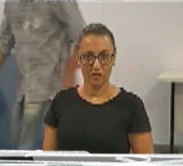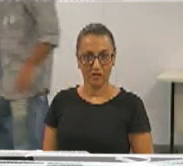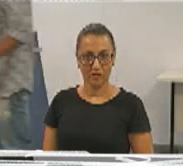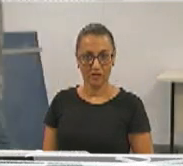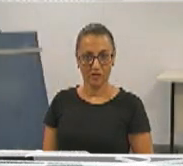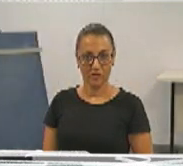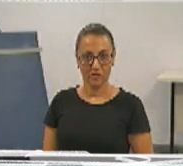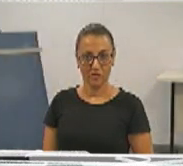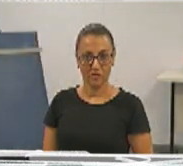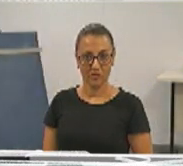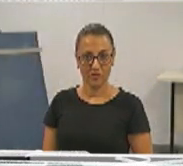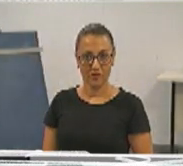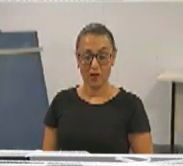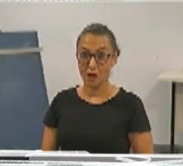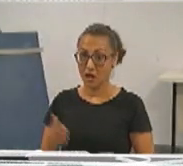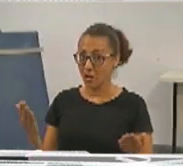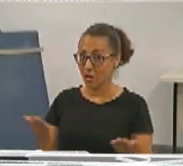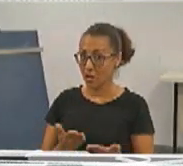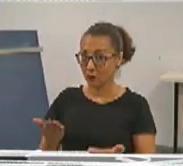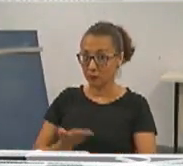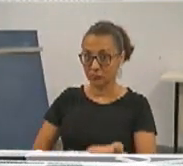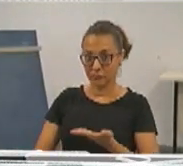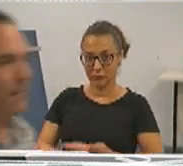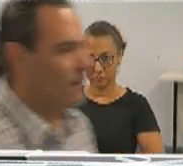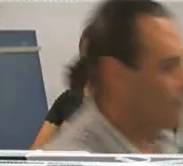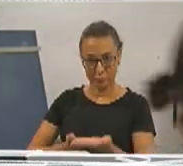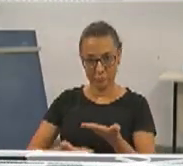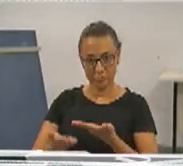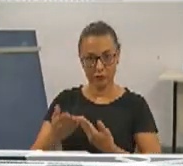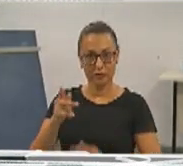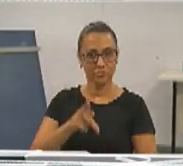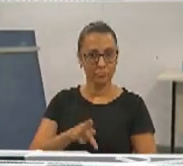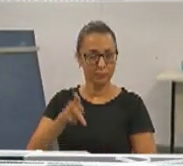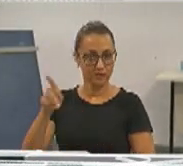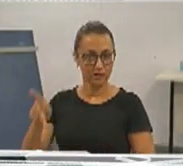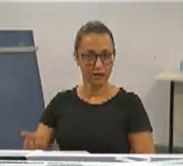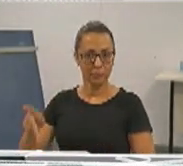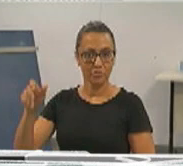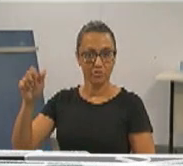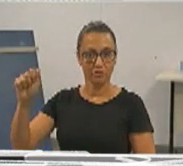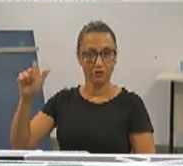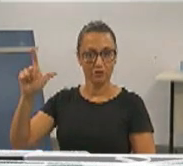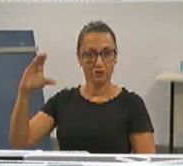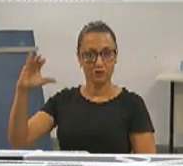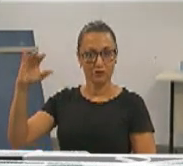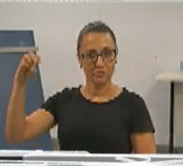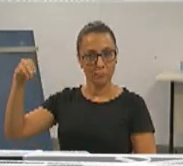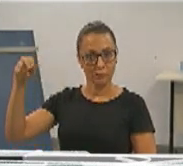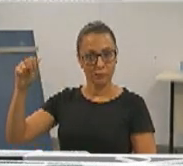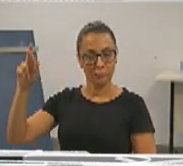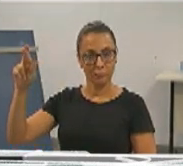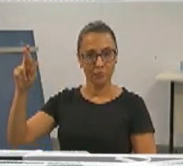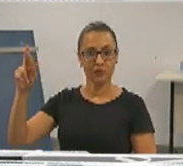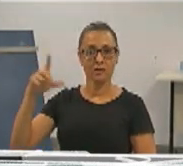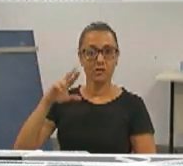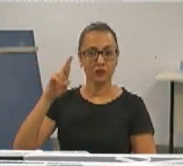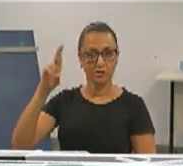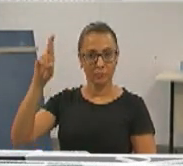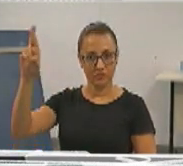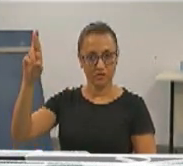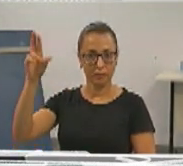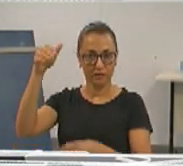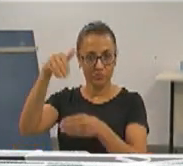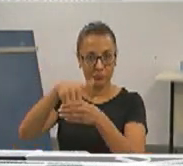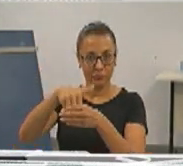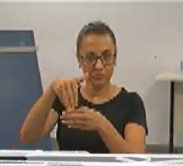Quem fará a mediação do debate é o professor Alcimar Queiroz, membro titular da Comissão de Consulta Prévia, a